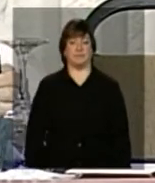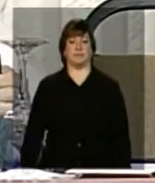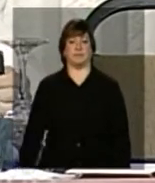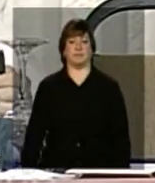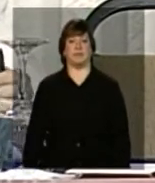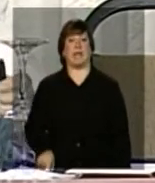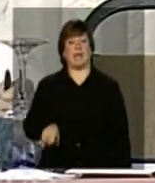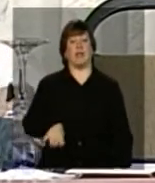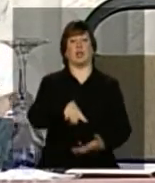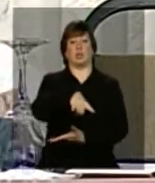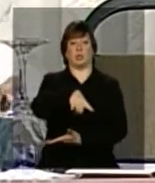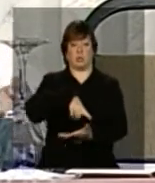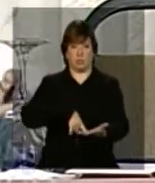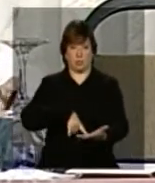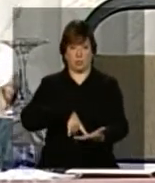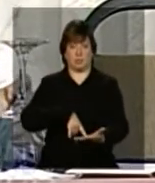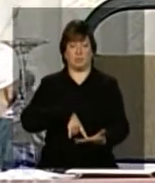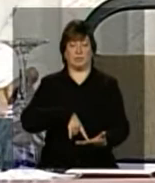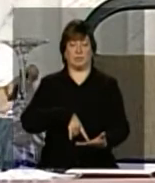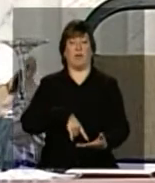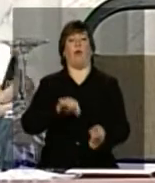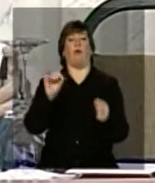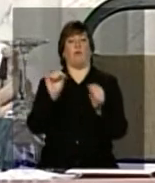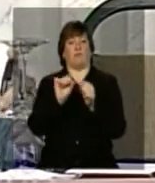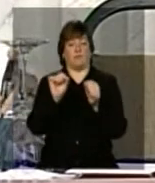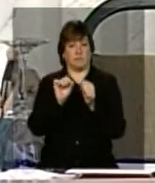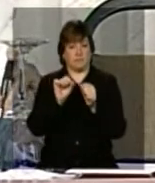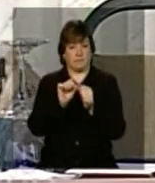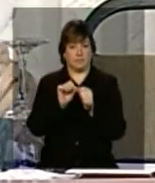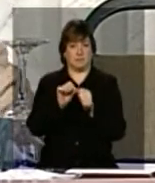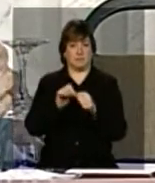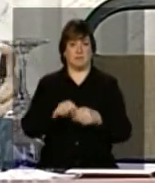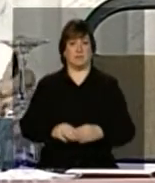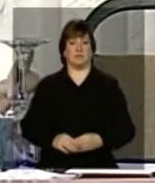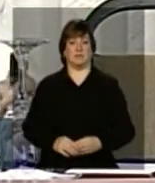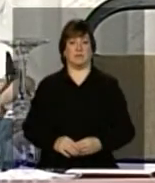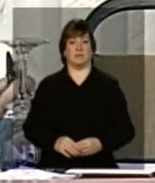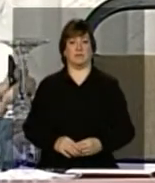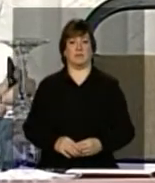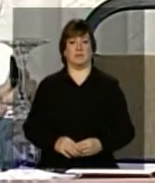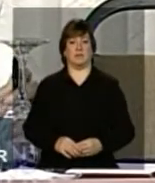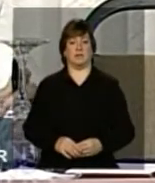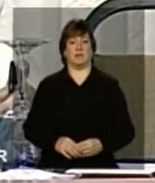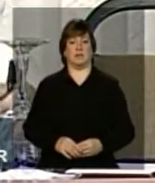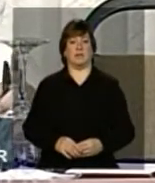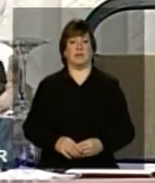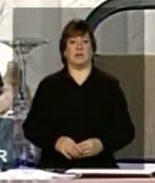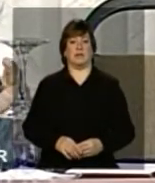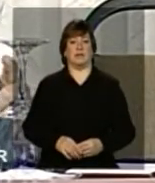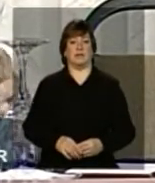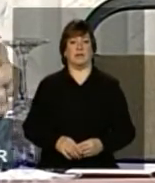O documento foi sistematizado e tem uma parte